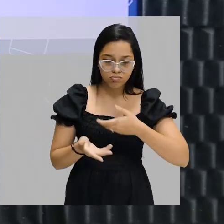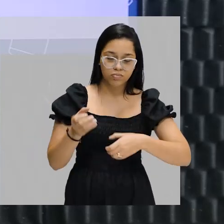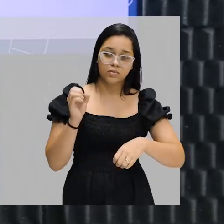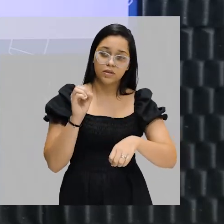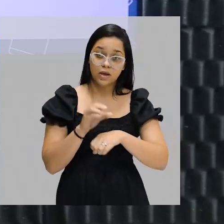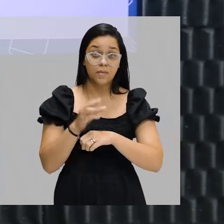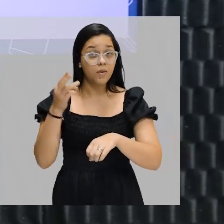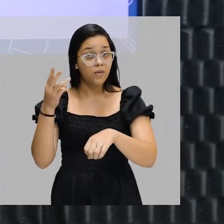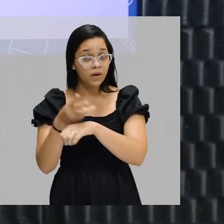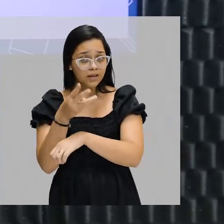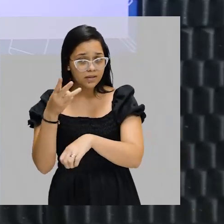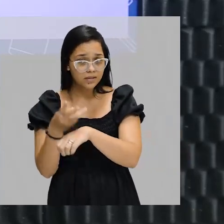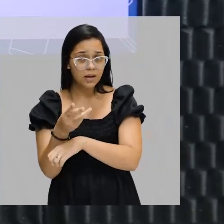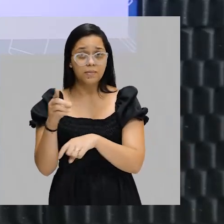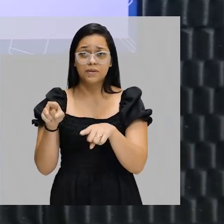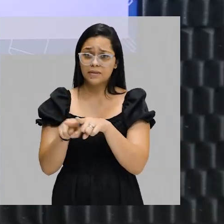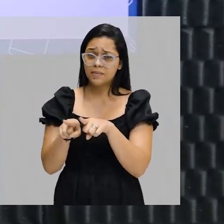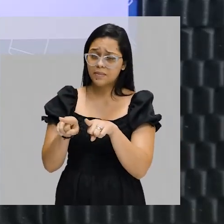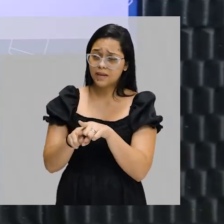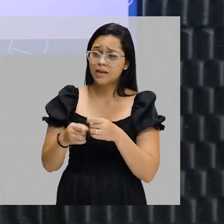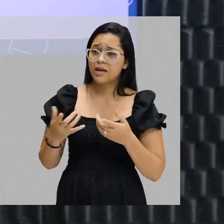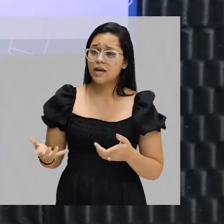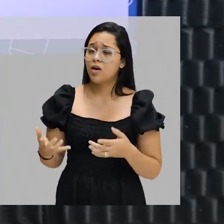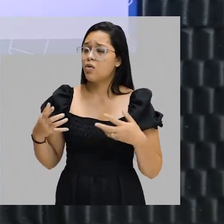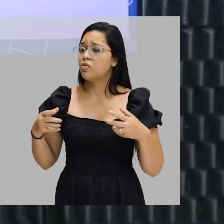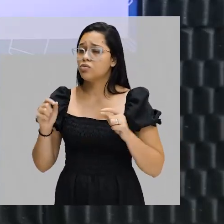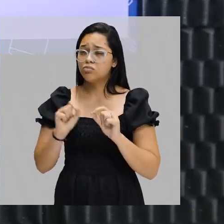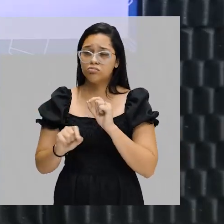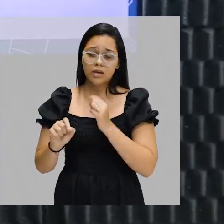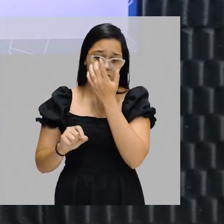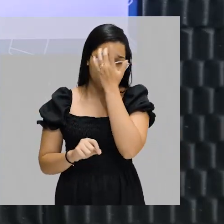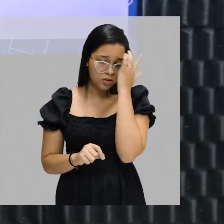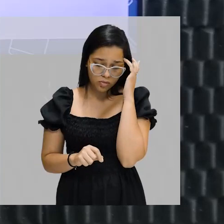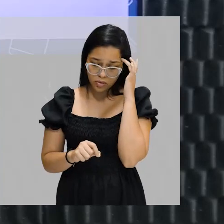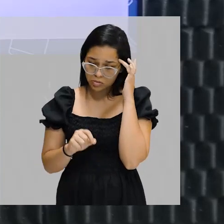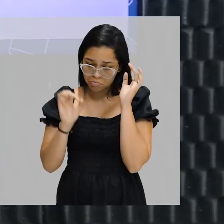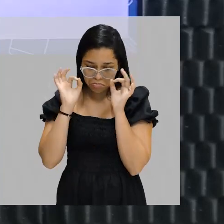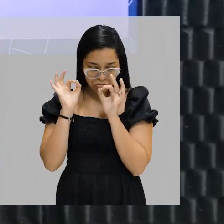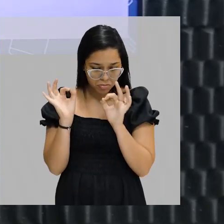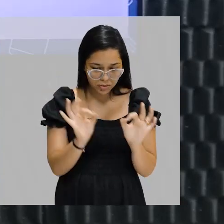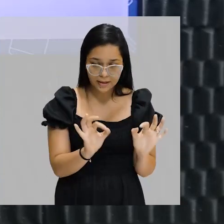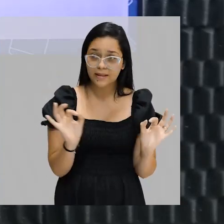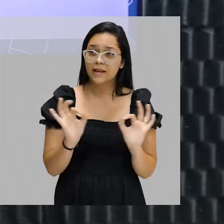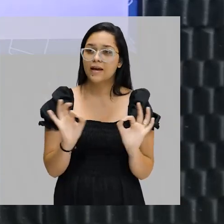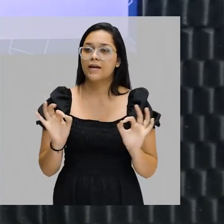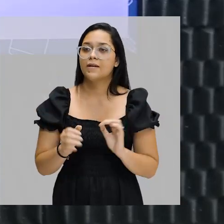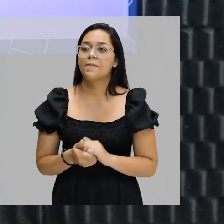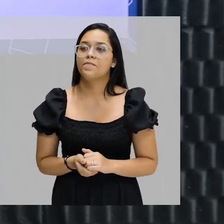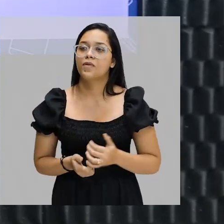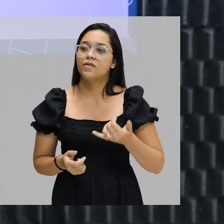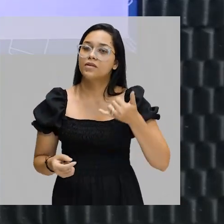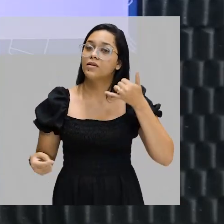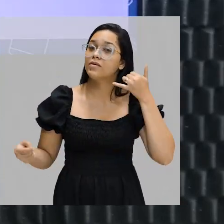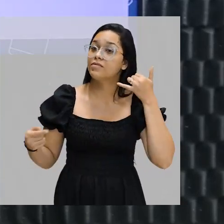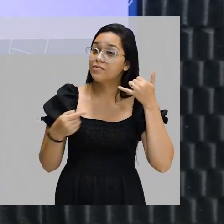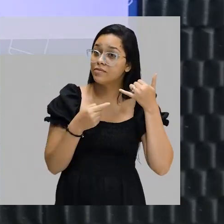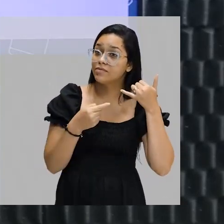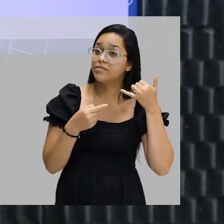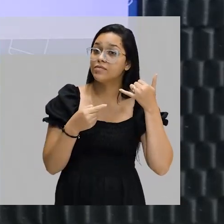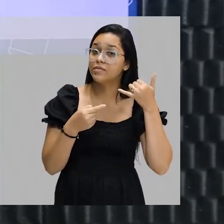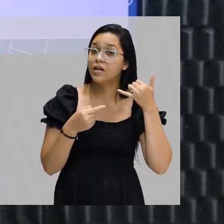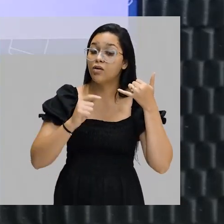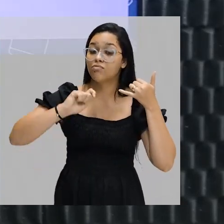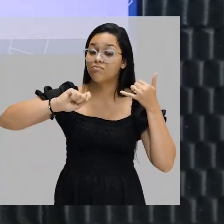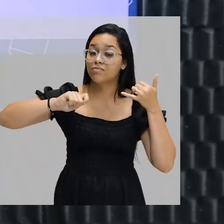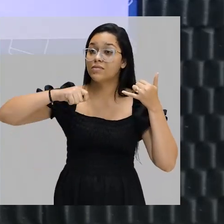via WhatsApp inclusive quase as pessoas não se ligam mais ó olha aqui ó eu fazendo isso aqui ó Isso aqui